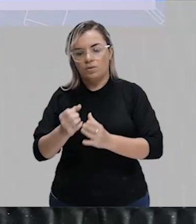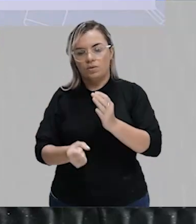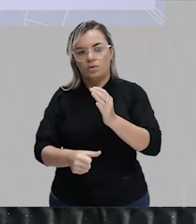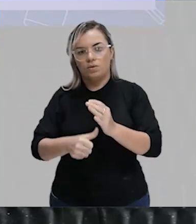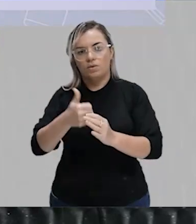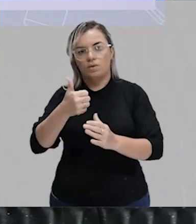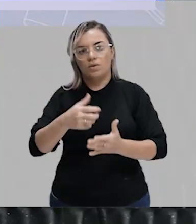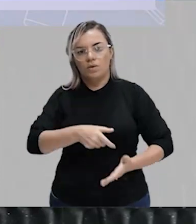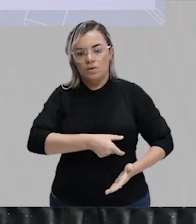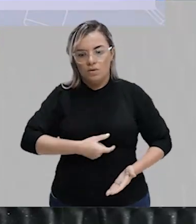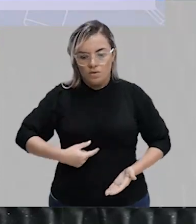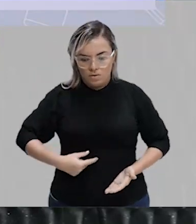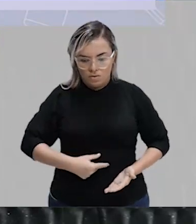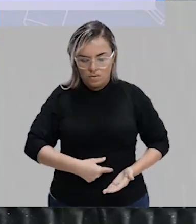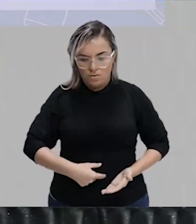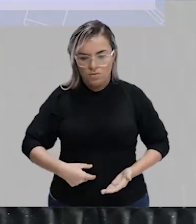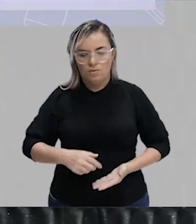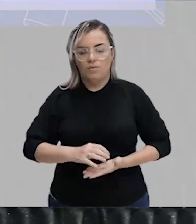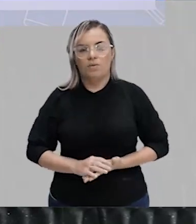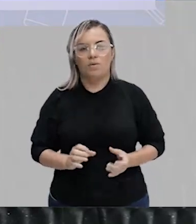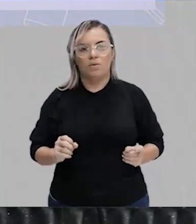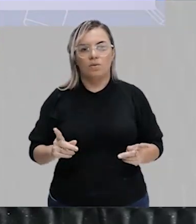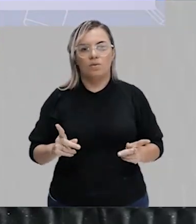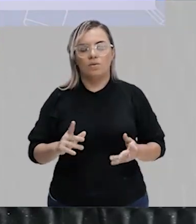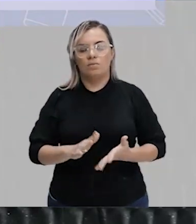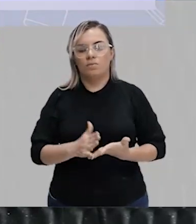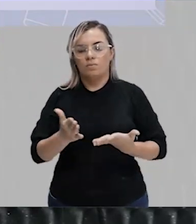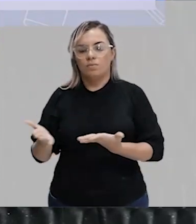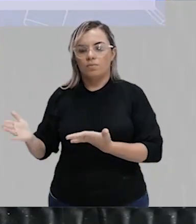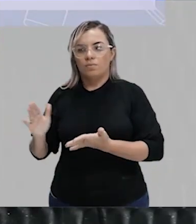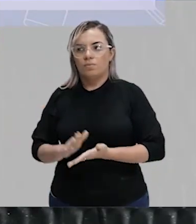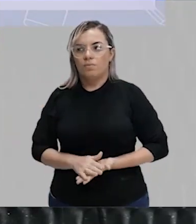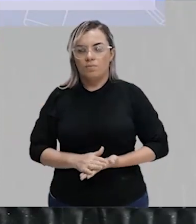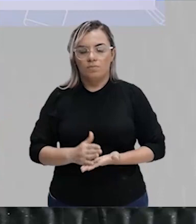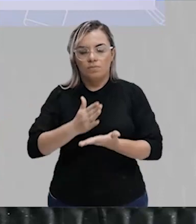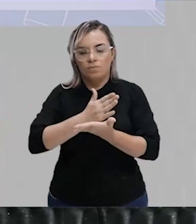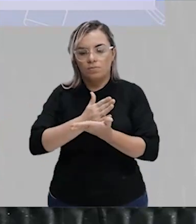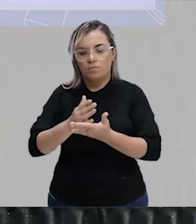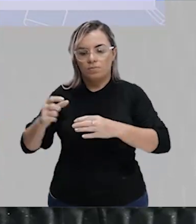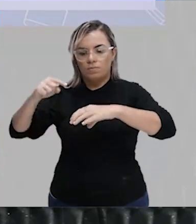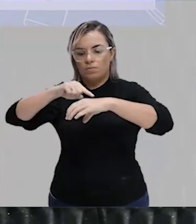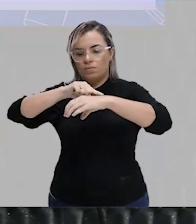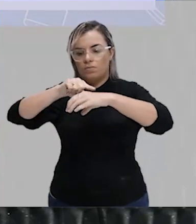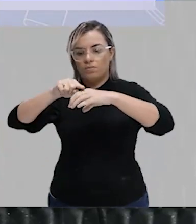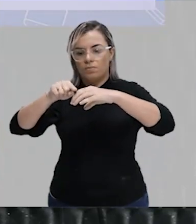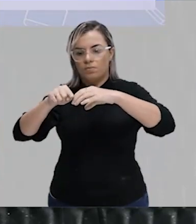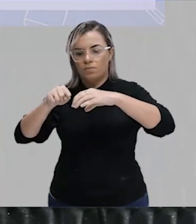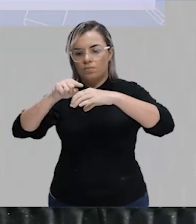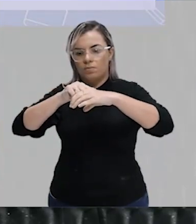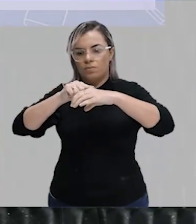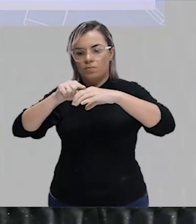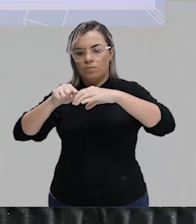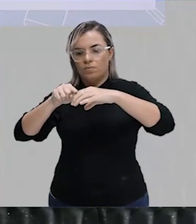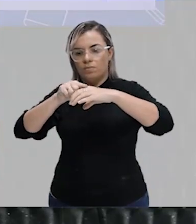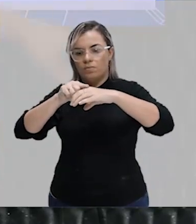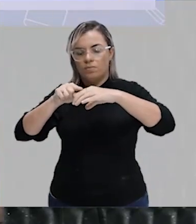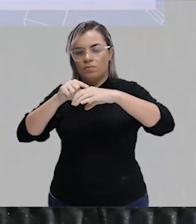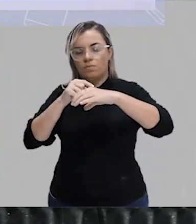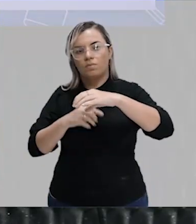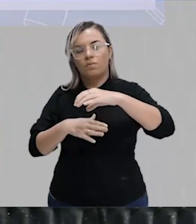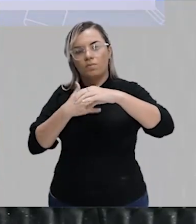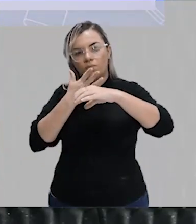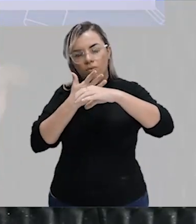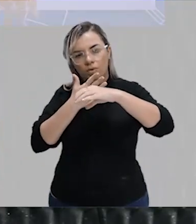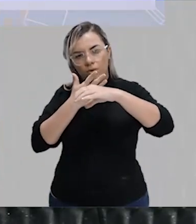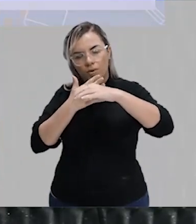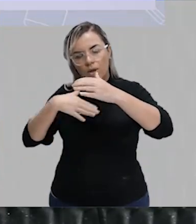ao intestino, tá? Então, aqui, inicialmente, eu tenho uma camada externa pintada de amarelo e uma camada interna pintada de